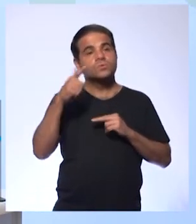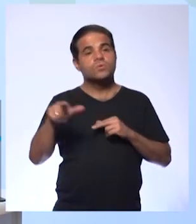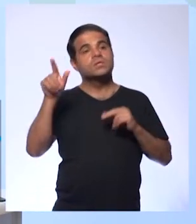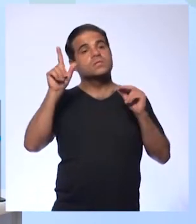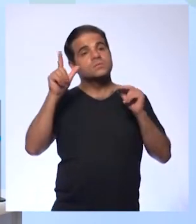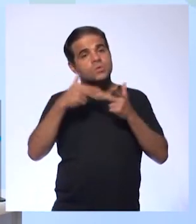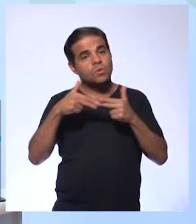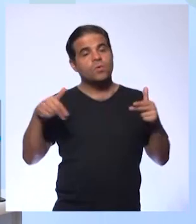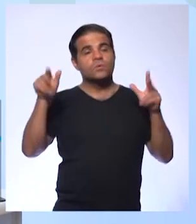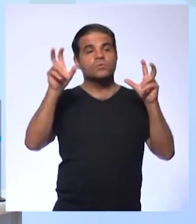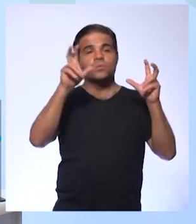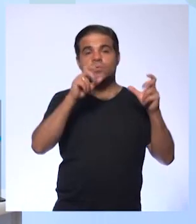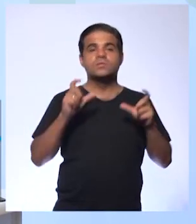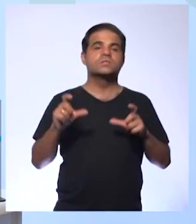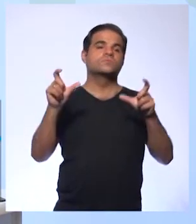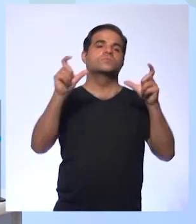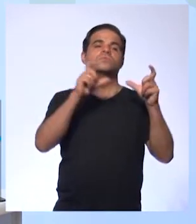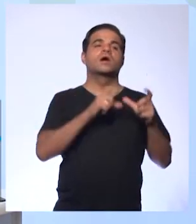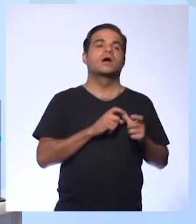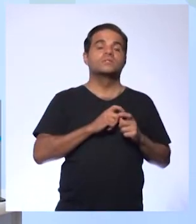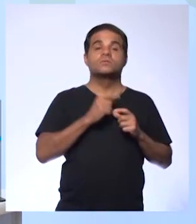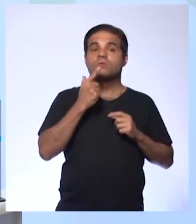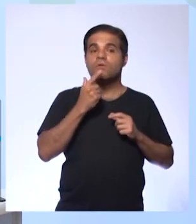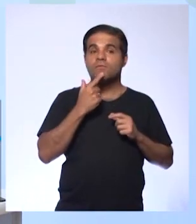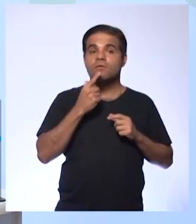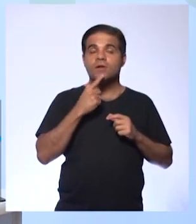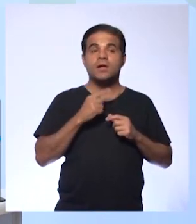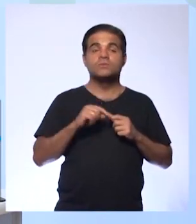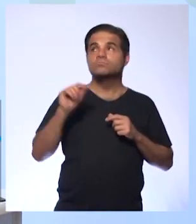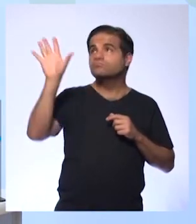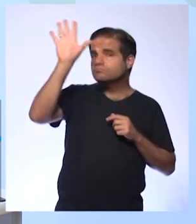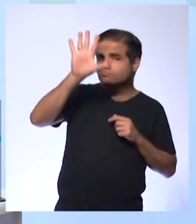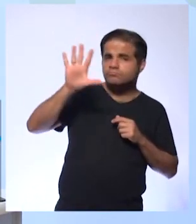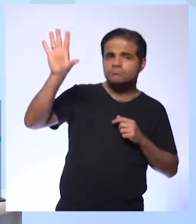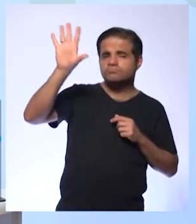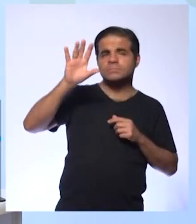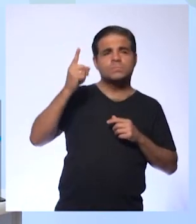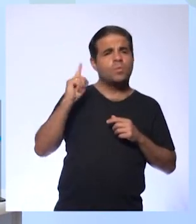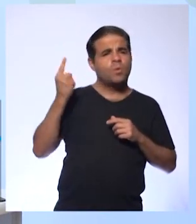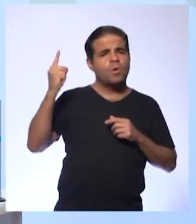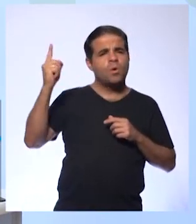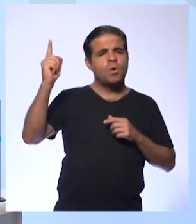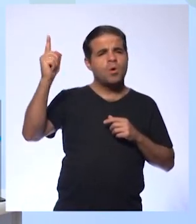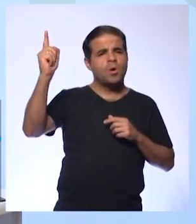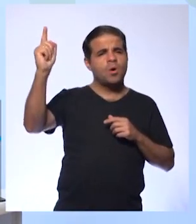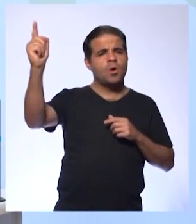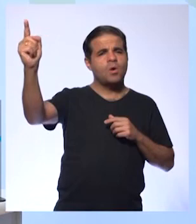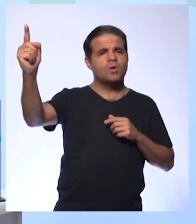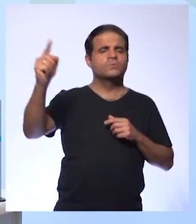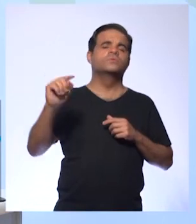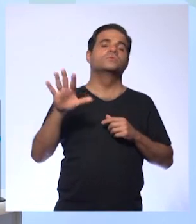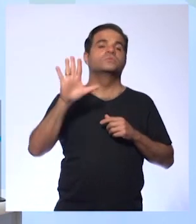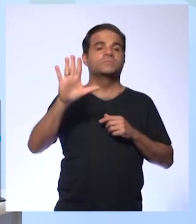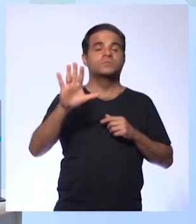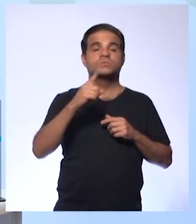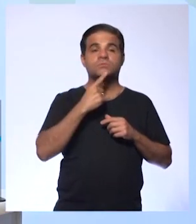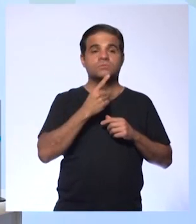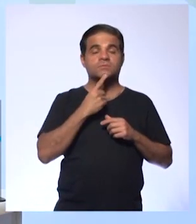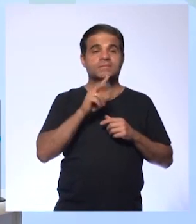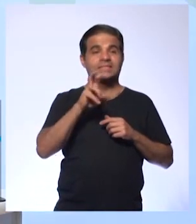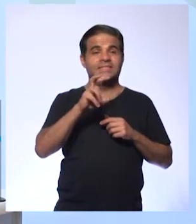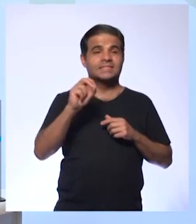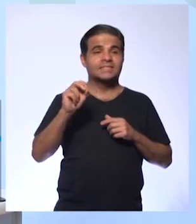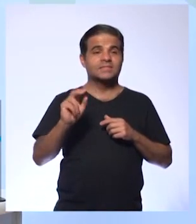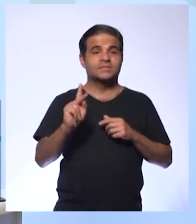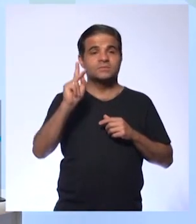situações e de outras regiões. Tá? Então, nós estamos falando de um continente que está a milhares de quilômetros de distância, mas quando a gente fala de